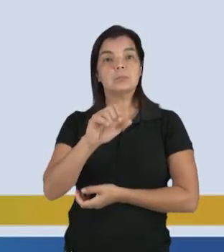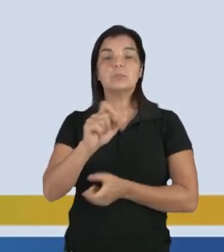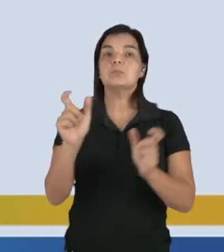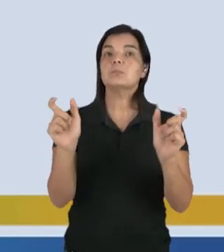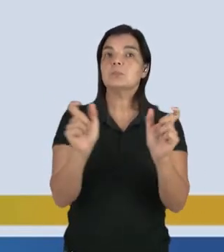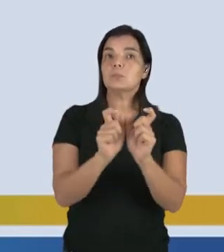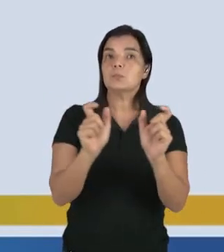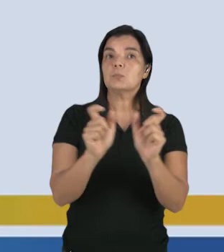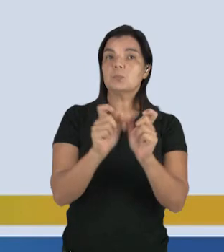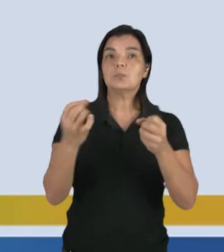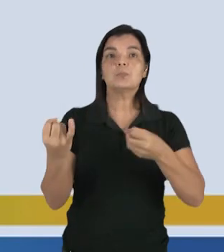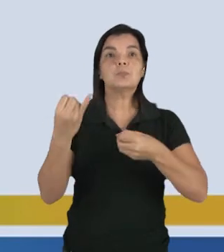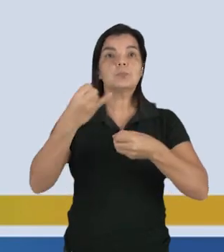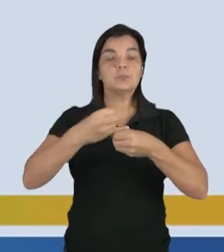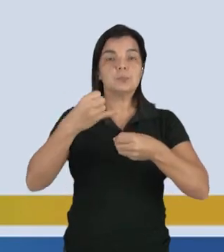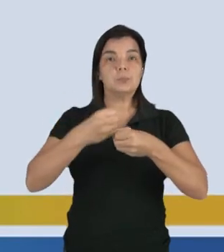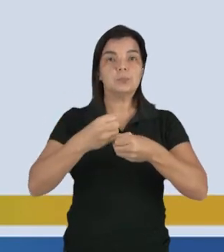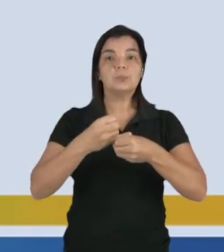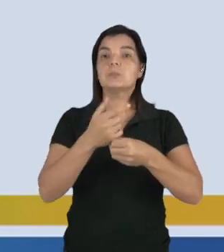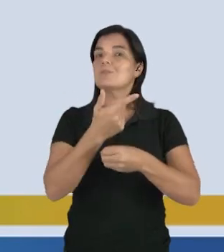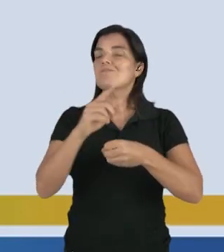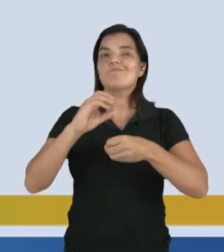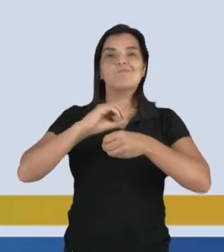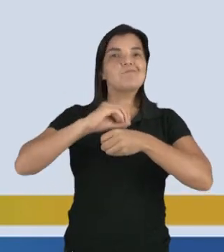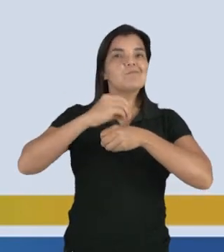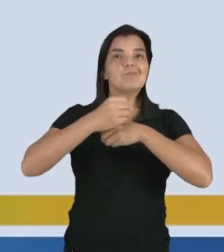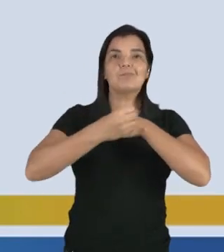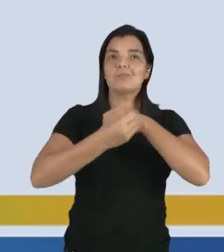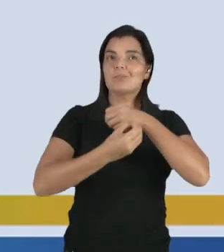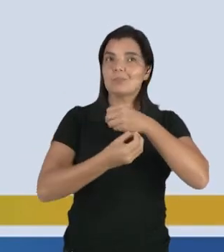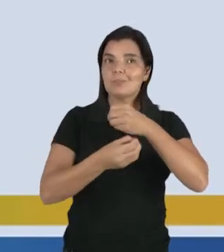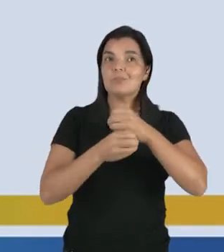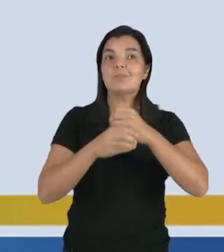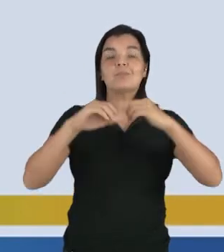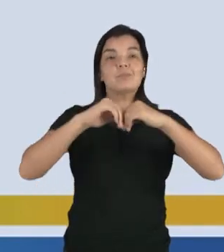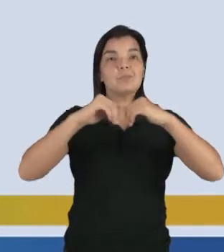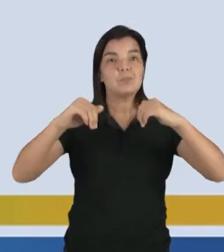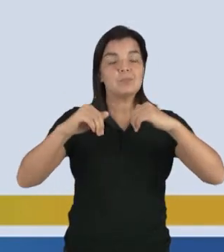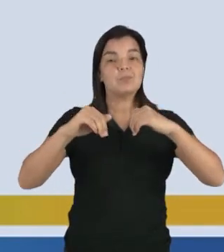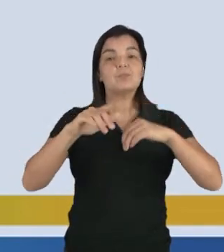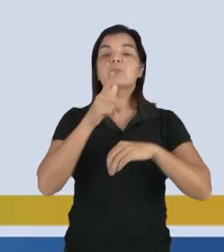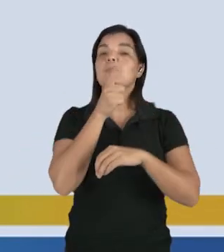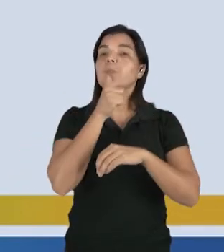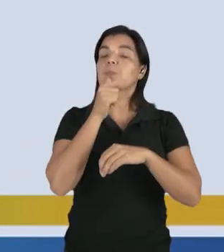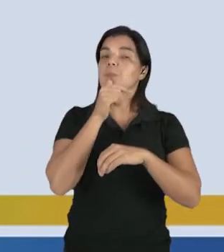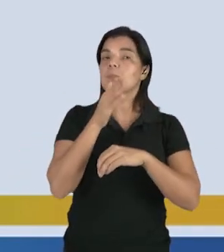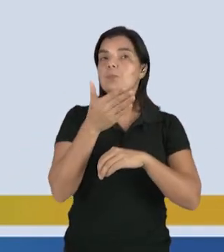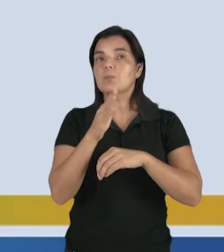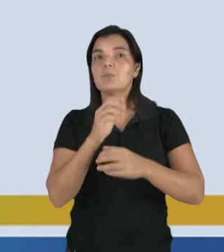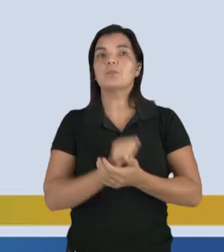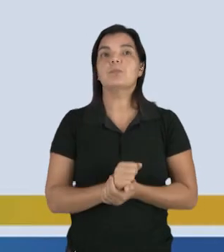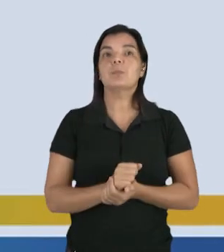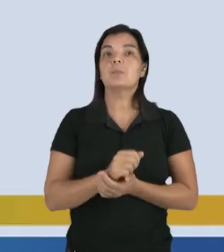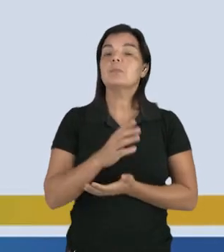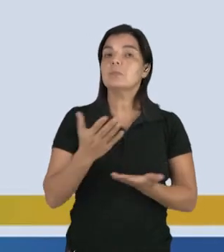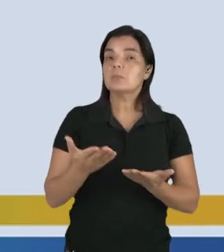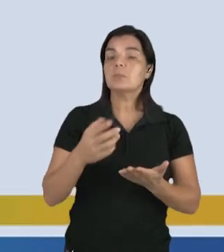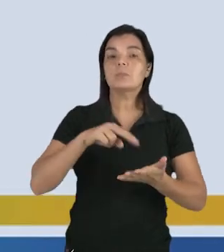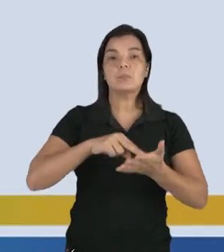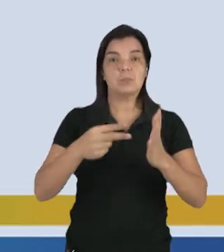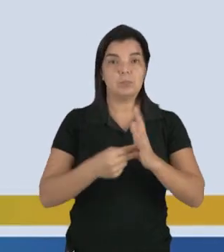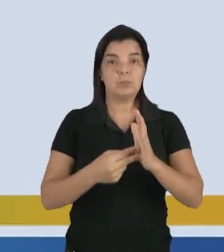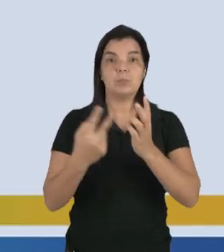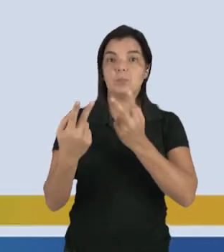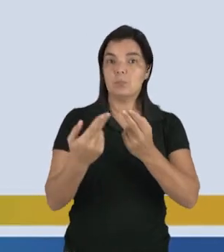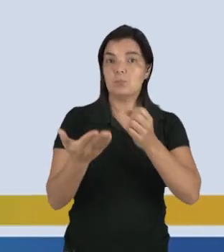compostos, os sais são compostos iônicos não moleculares que se dissociam em meio aquoso. Então,